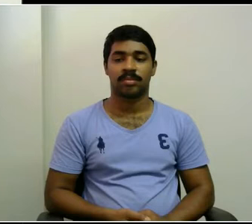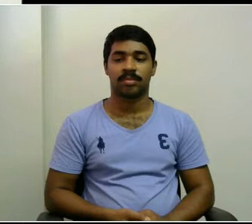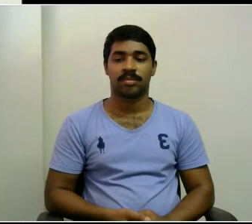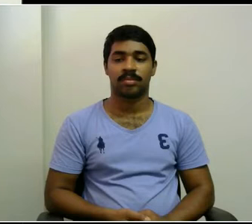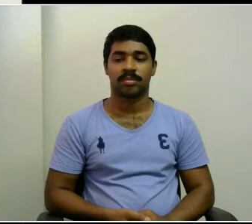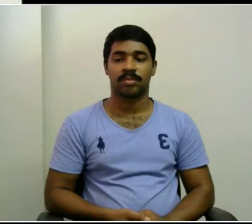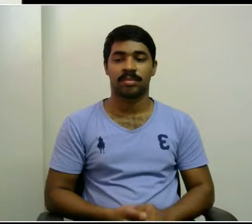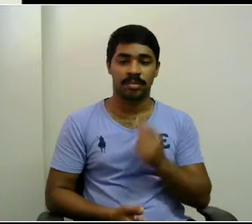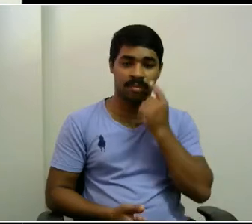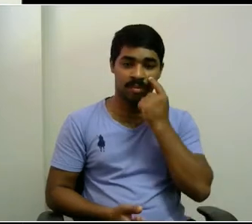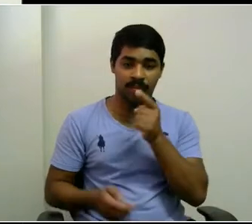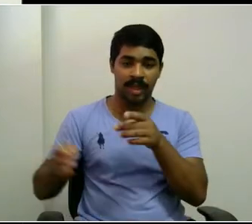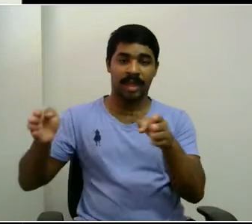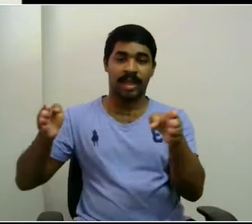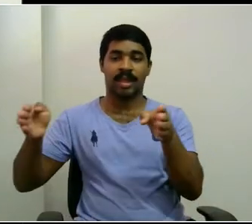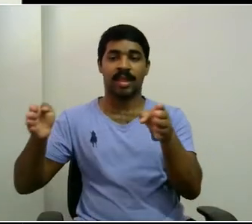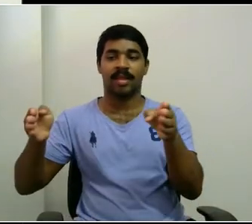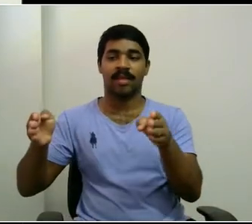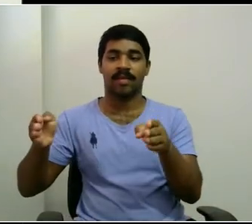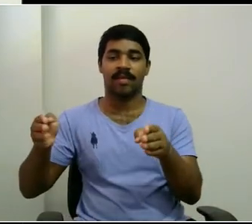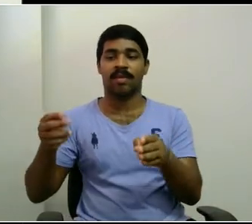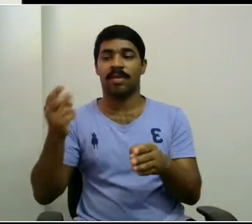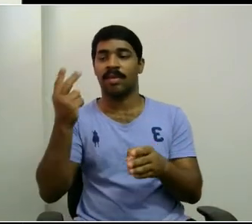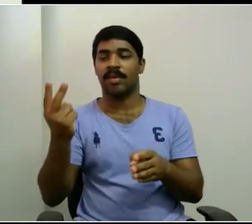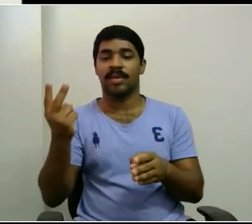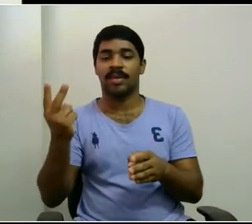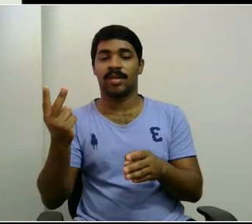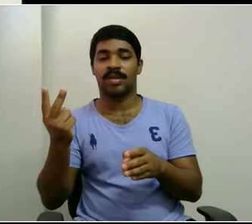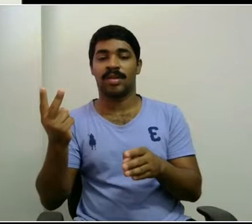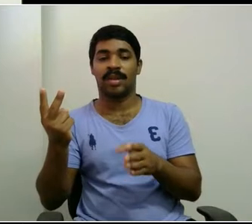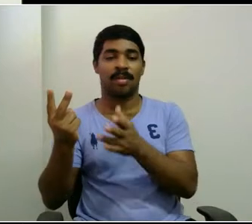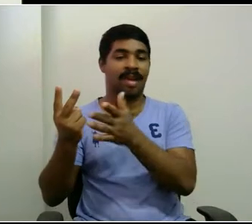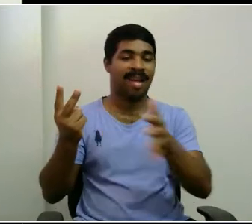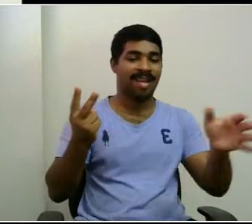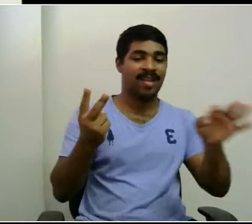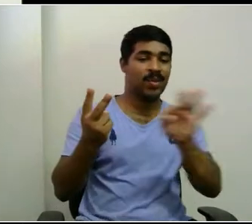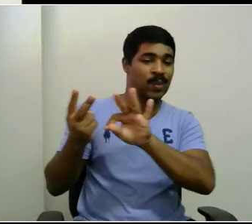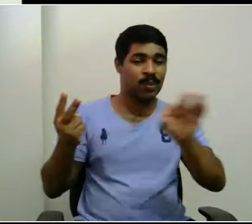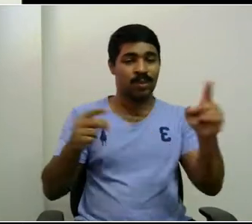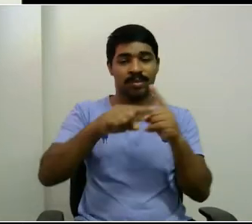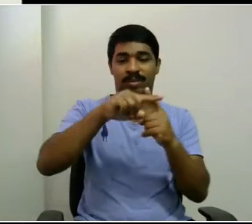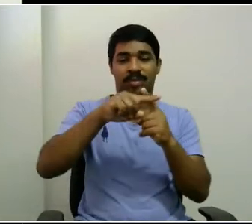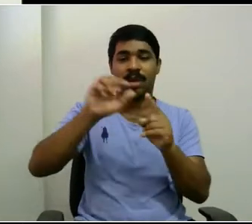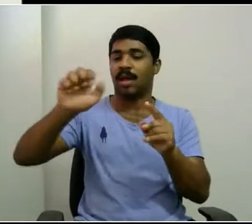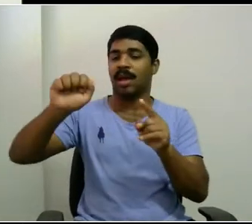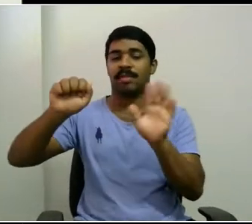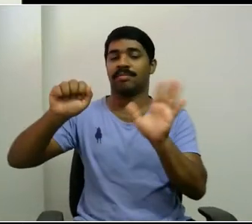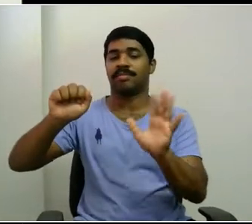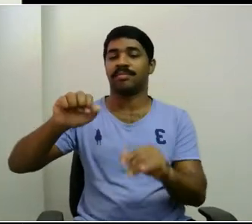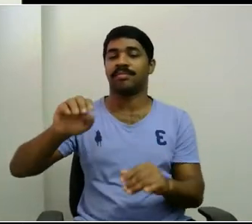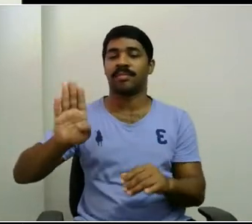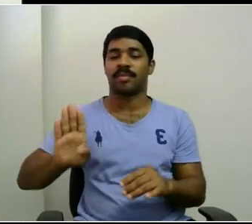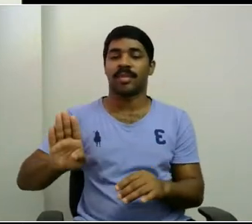Ó, nesse intervalo aqui só tem números que são positivos, então não está nesse conjunto aqui. Aqui também